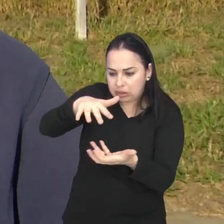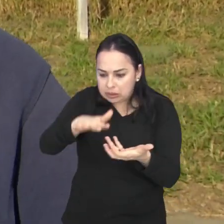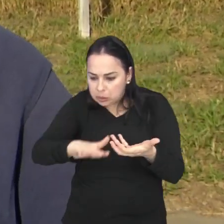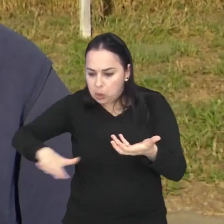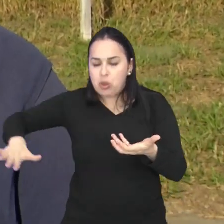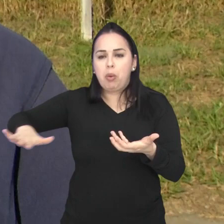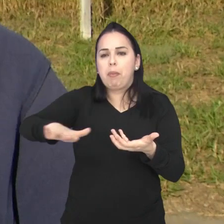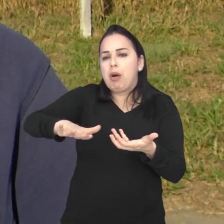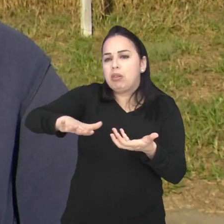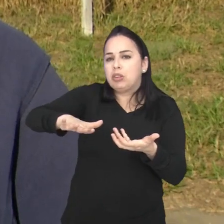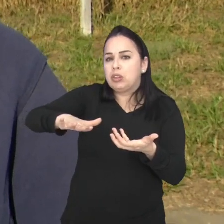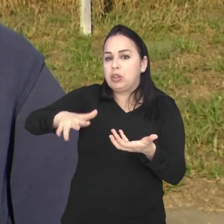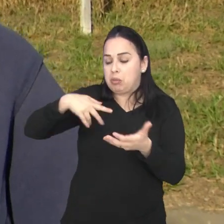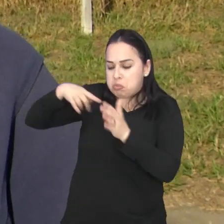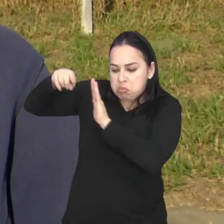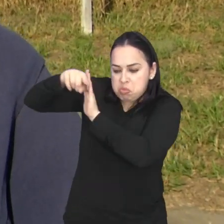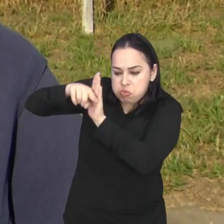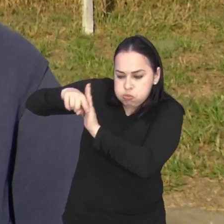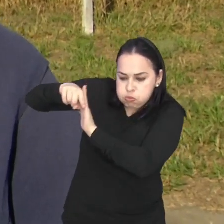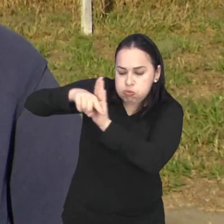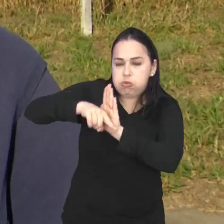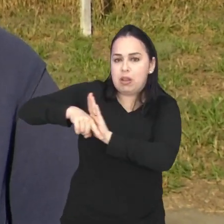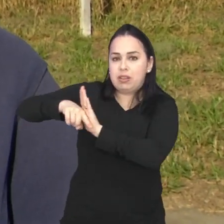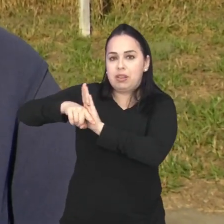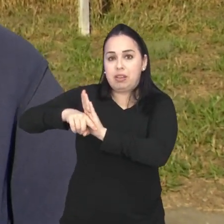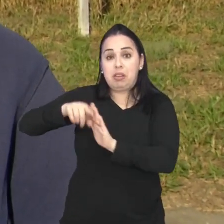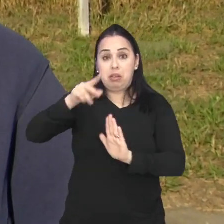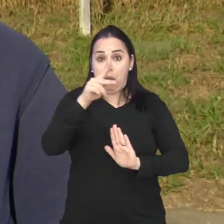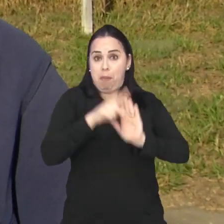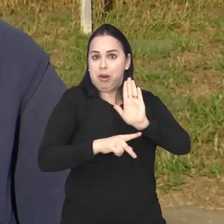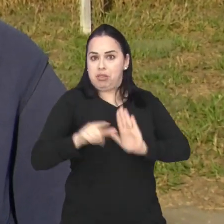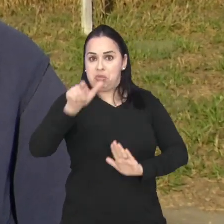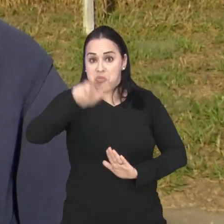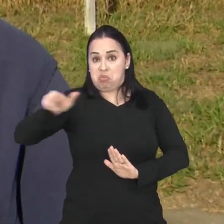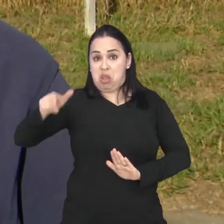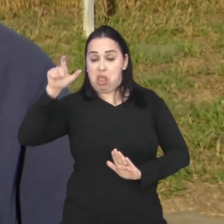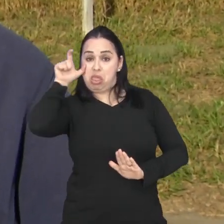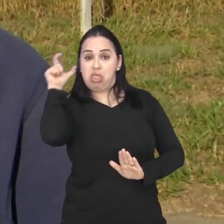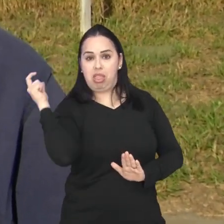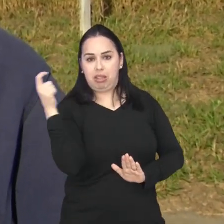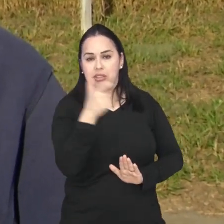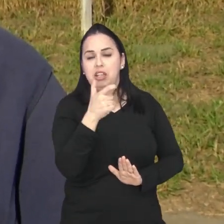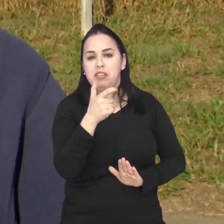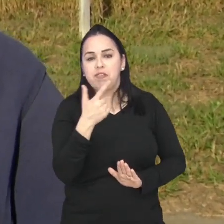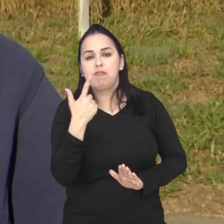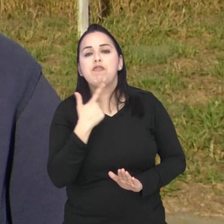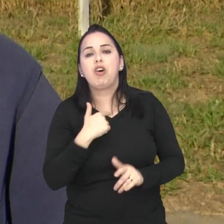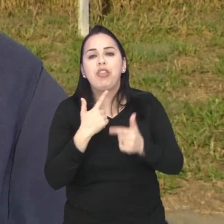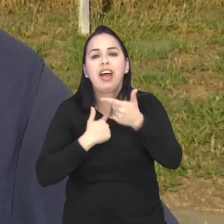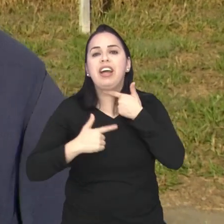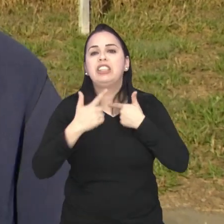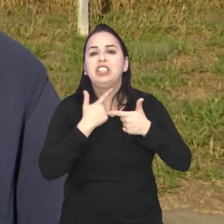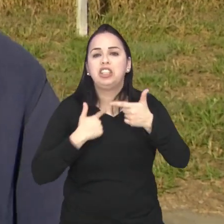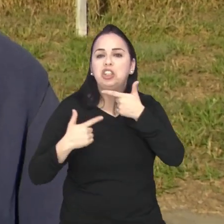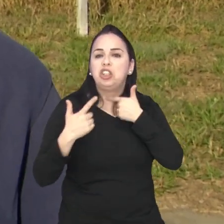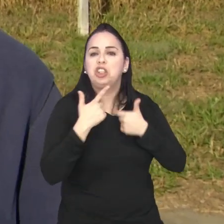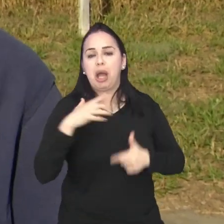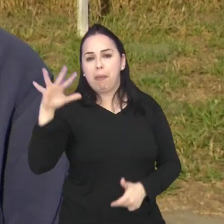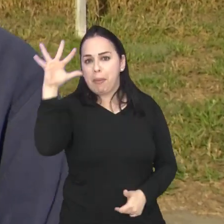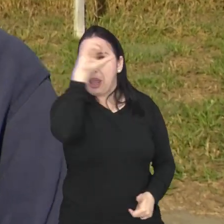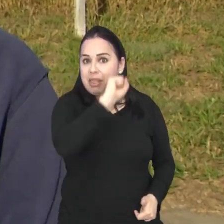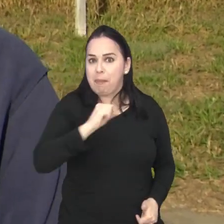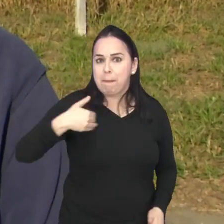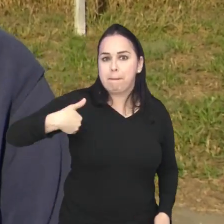é um projeto que desperta bastante a atenção e a vontade do aluno a se